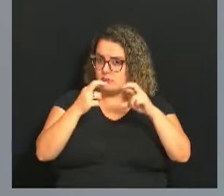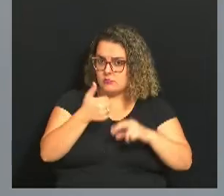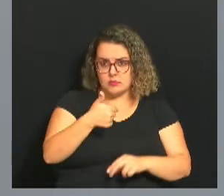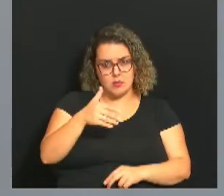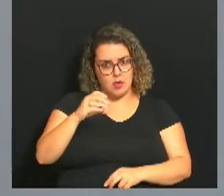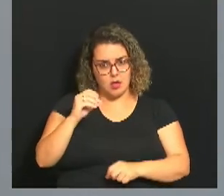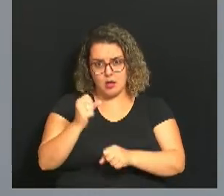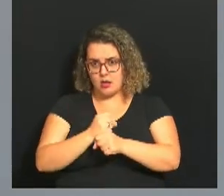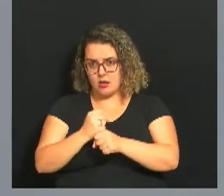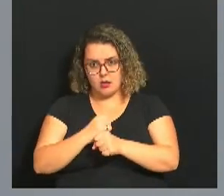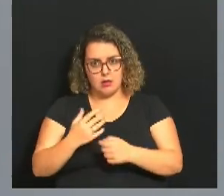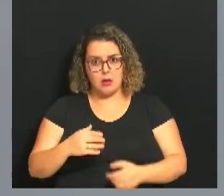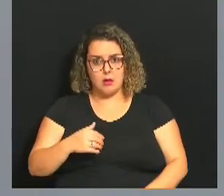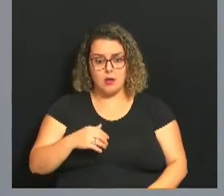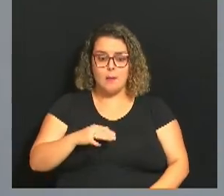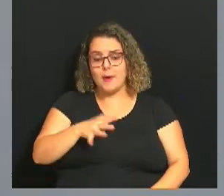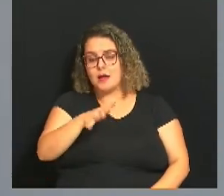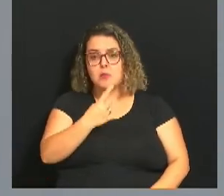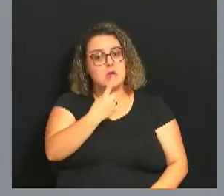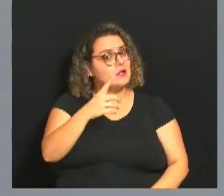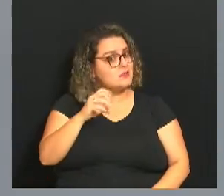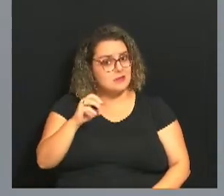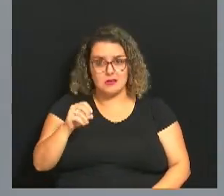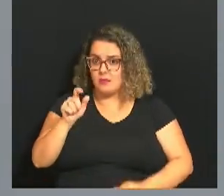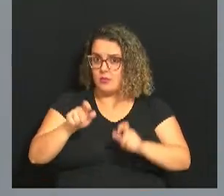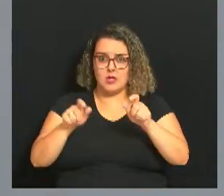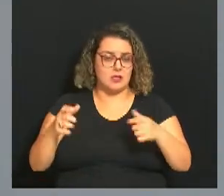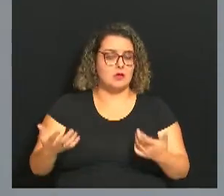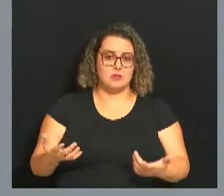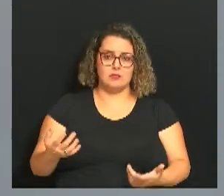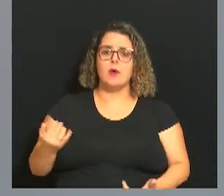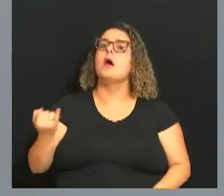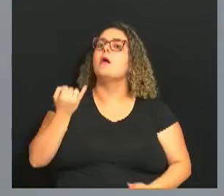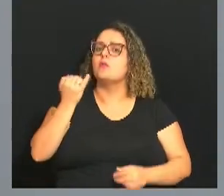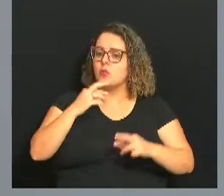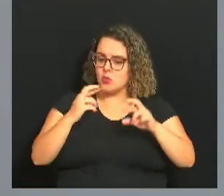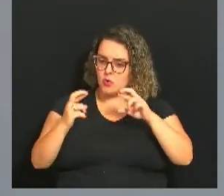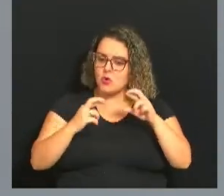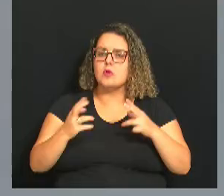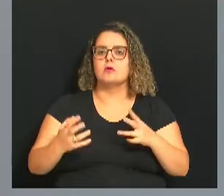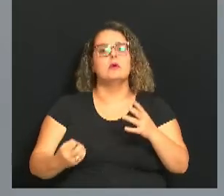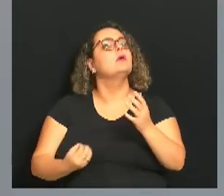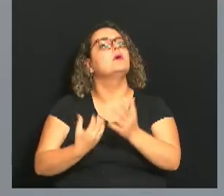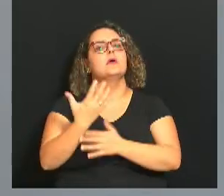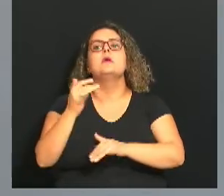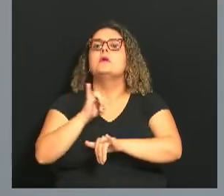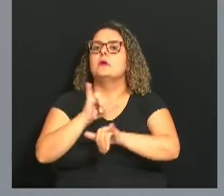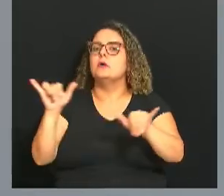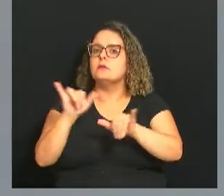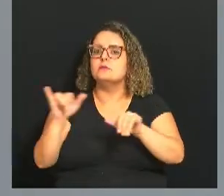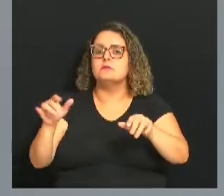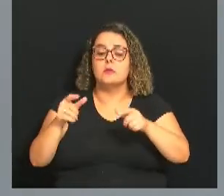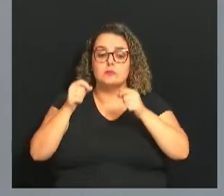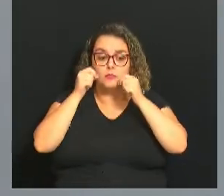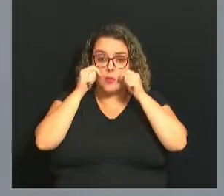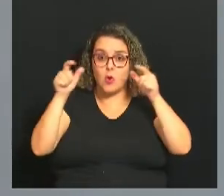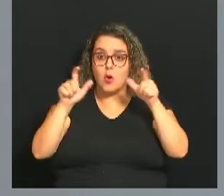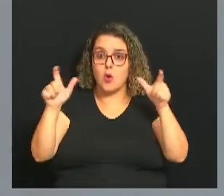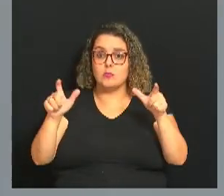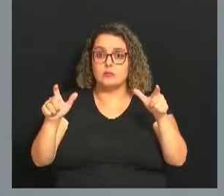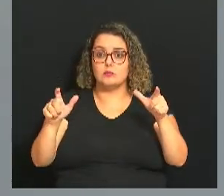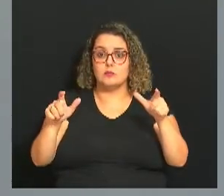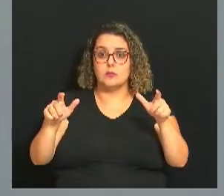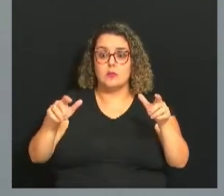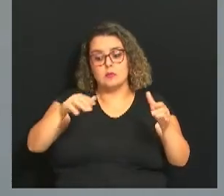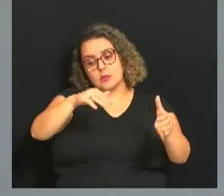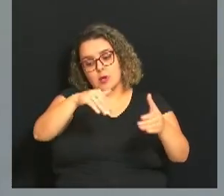menos umas 5 pessoas. Então, é importante ter um monitoramento e criar sistema de alerta para retirar, não é remover a